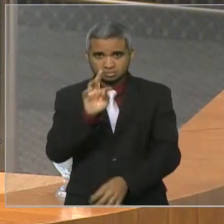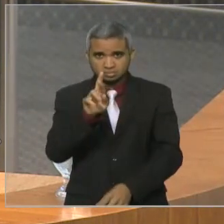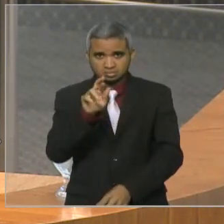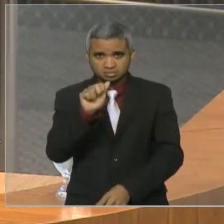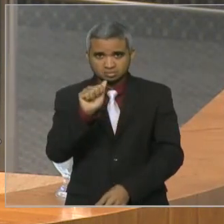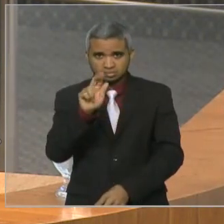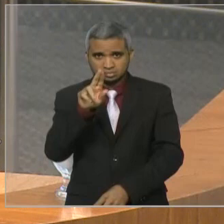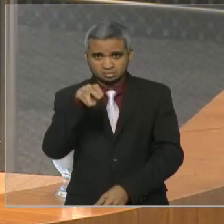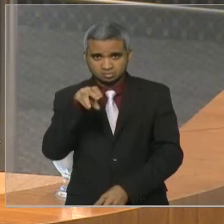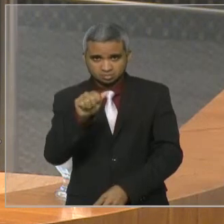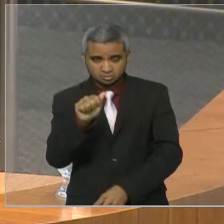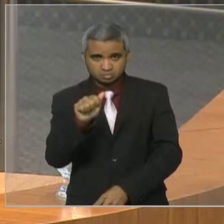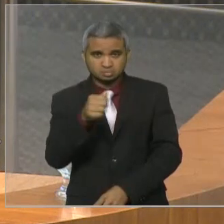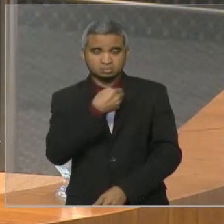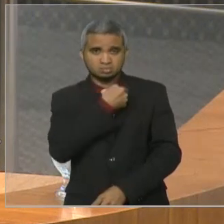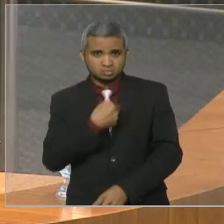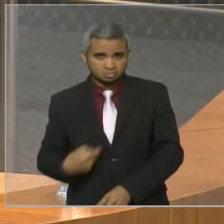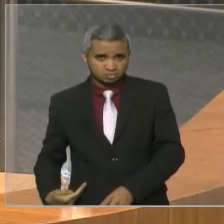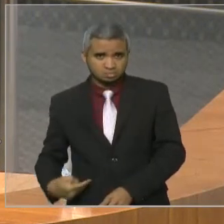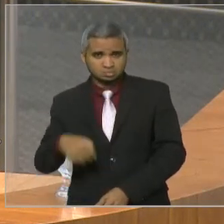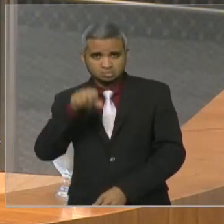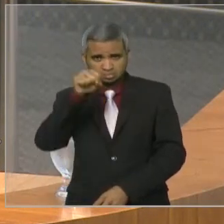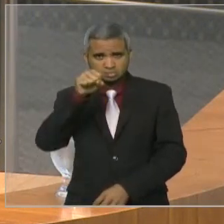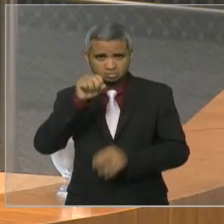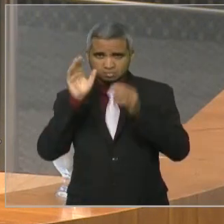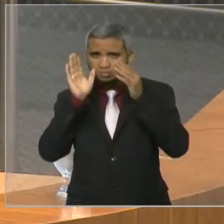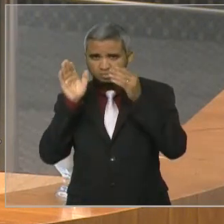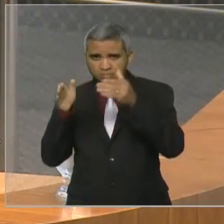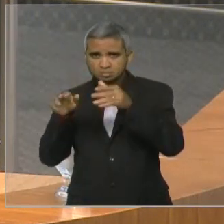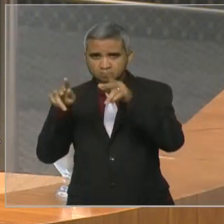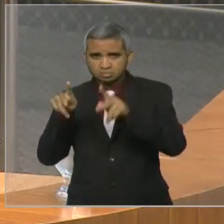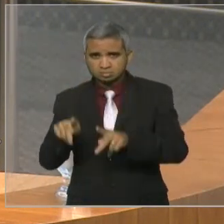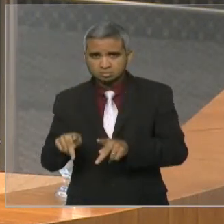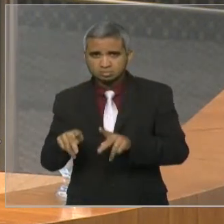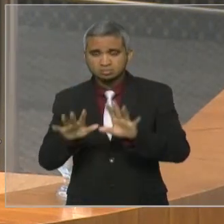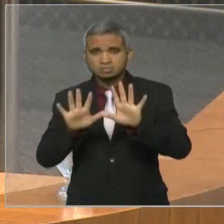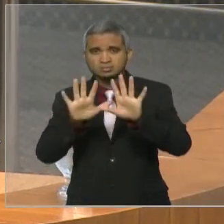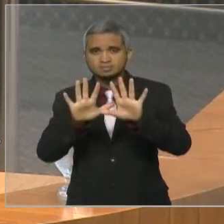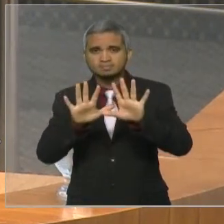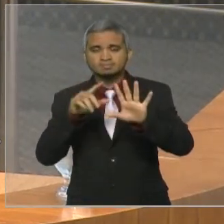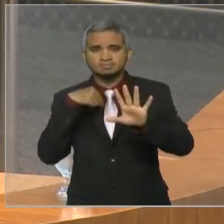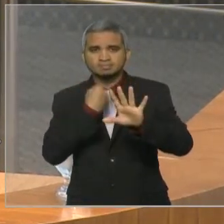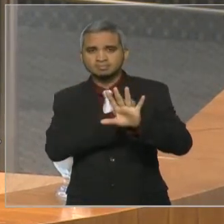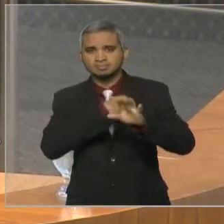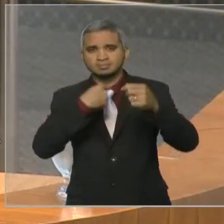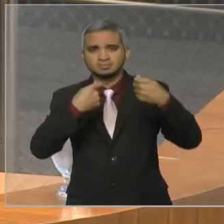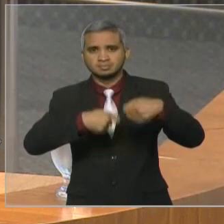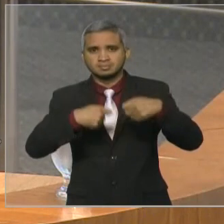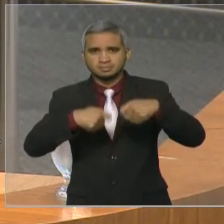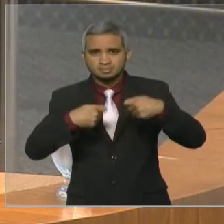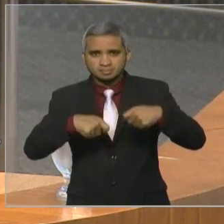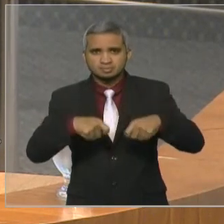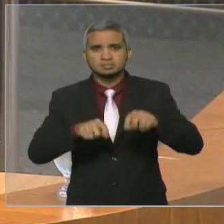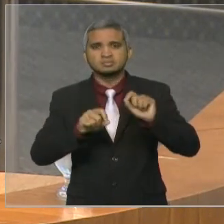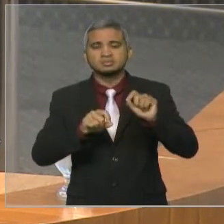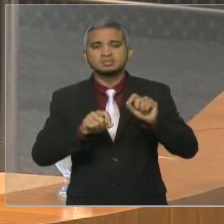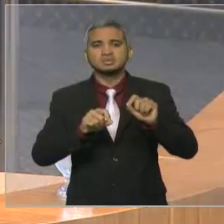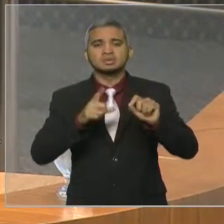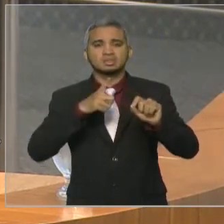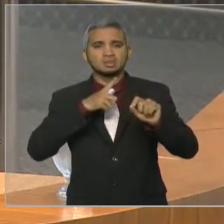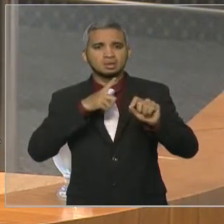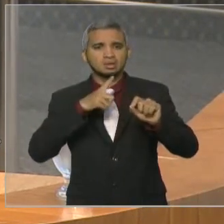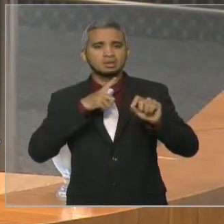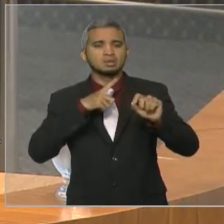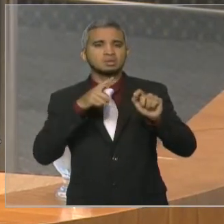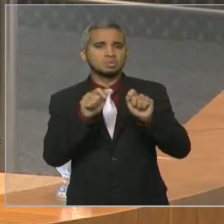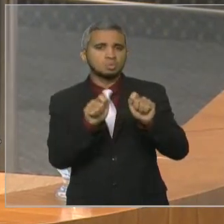é. Acontece que nós precisamos dar a constância da eficiência da gestão.